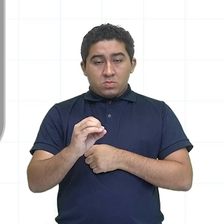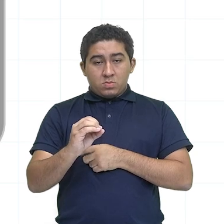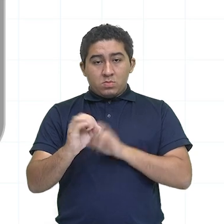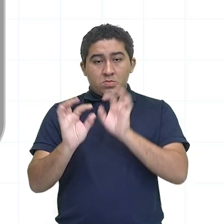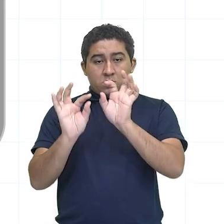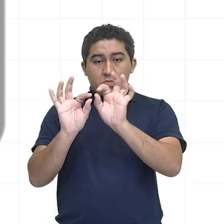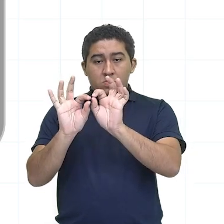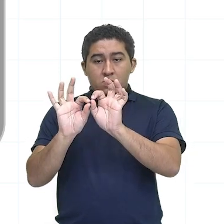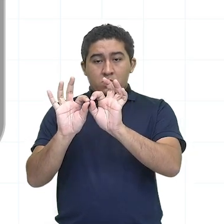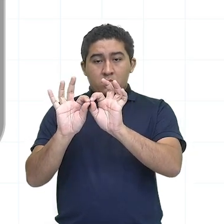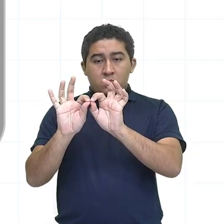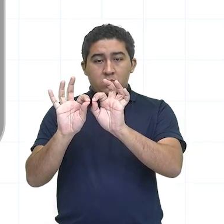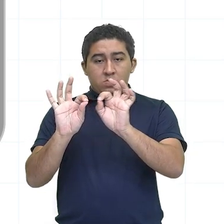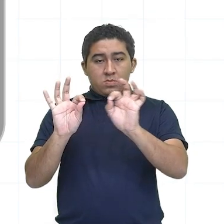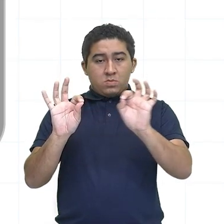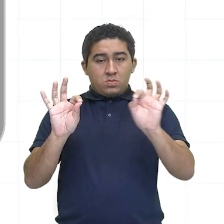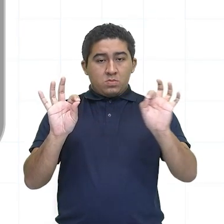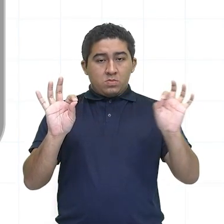ali do